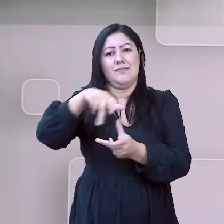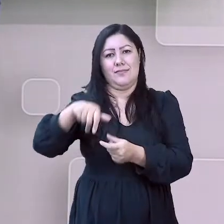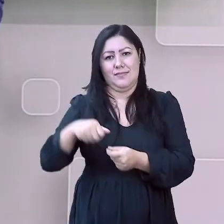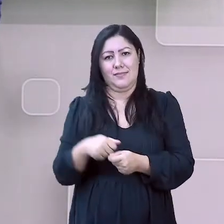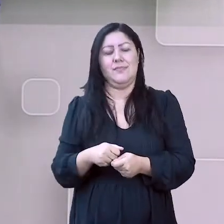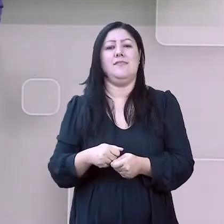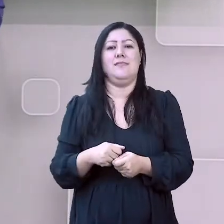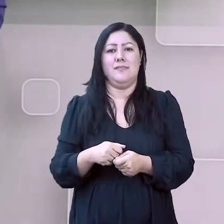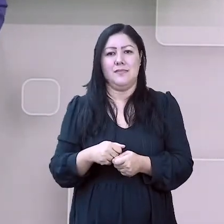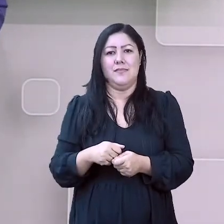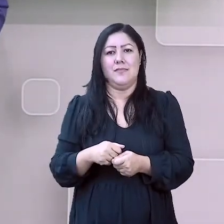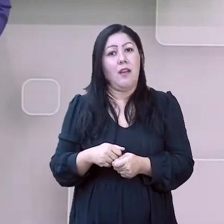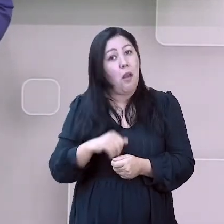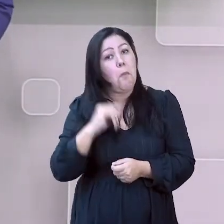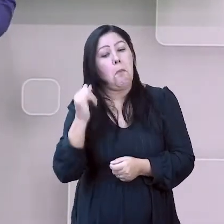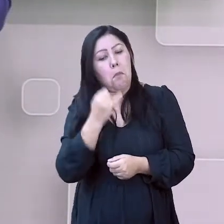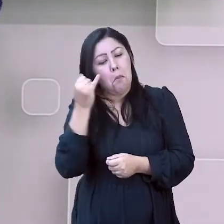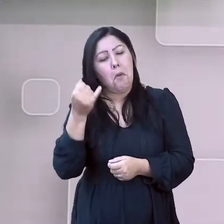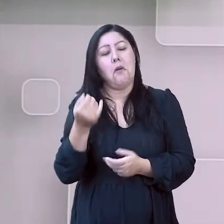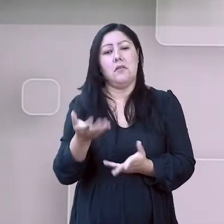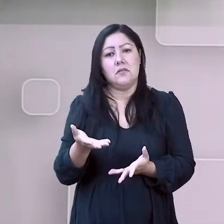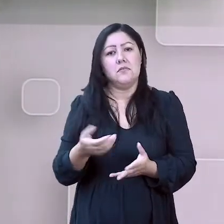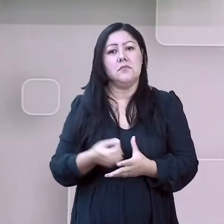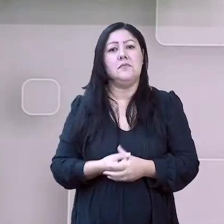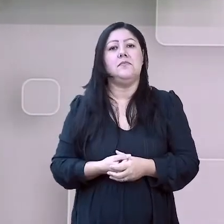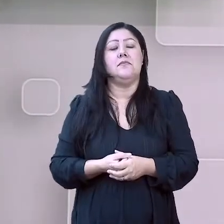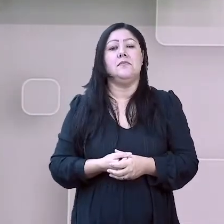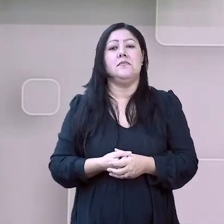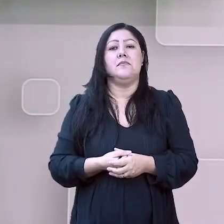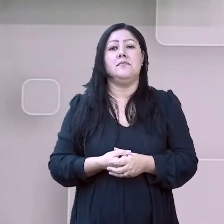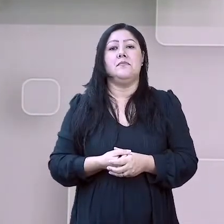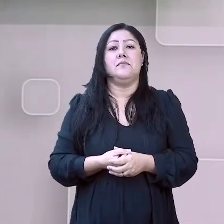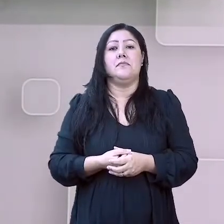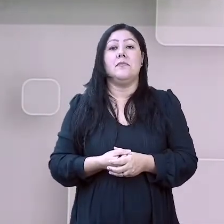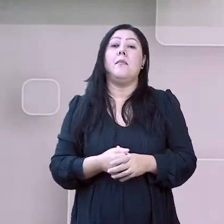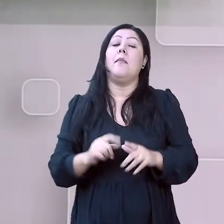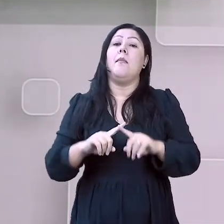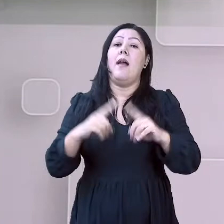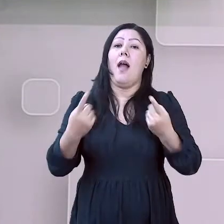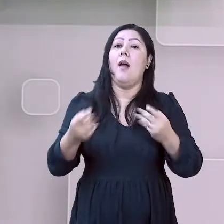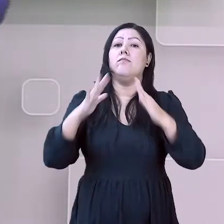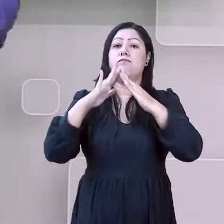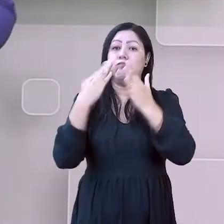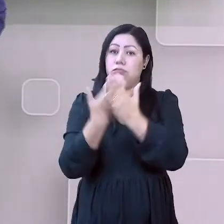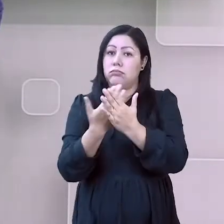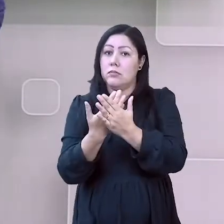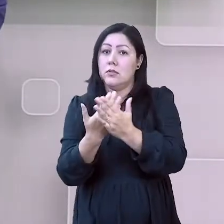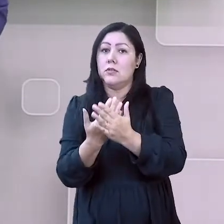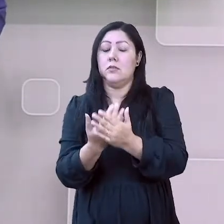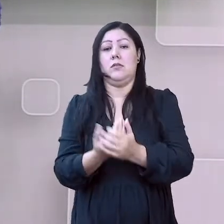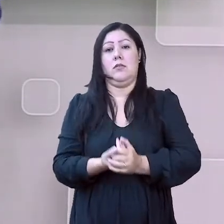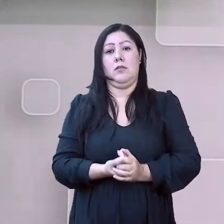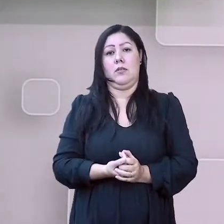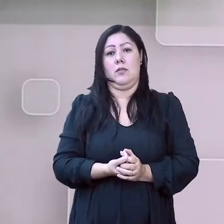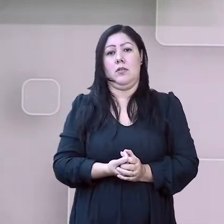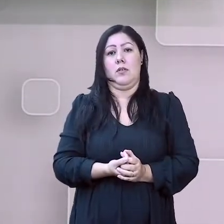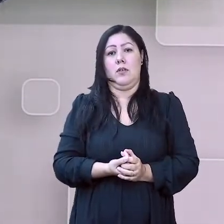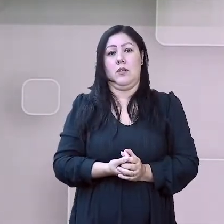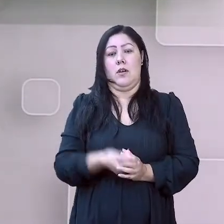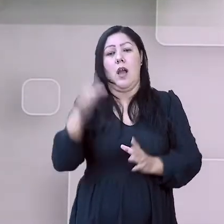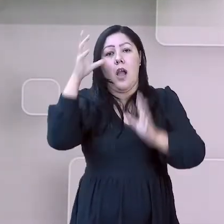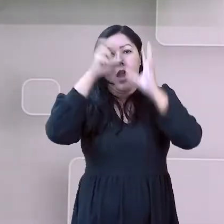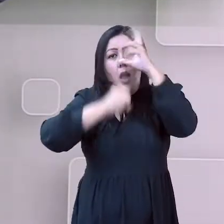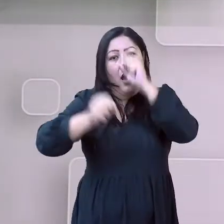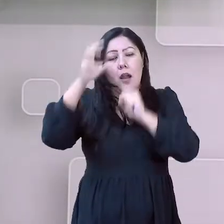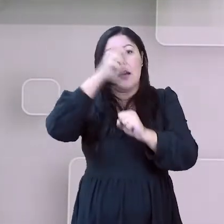você conheça. Agora, na escola, aqui na Academia do Saber,